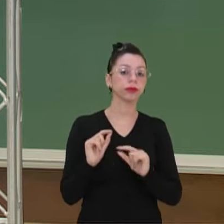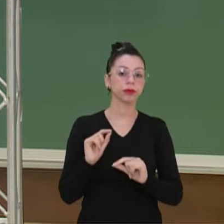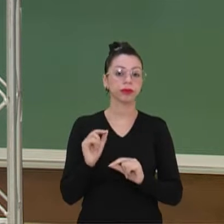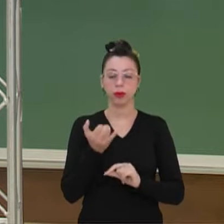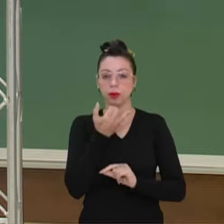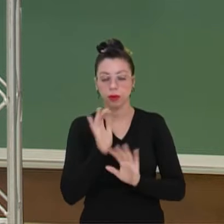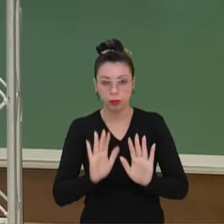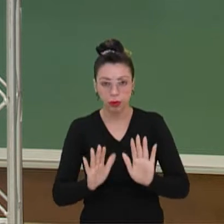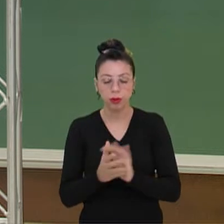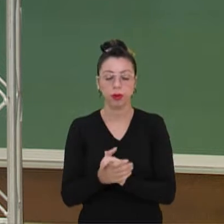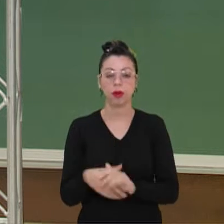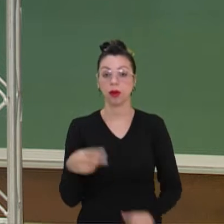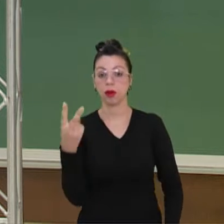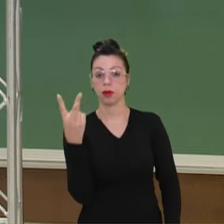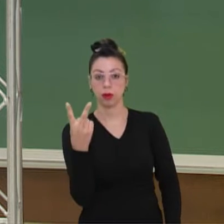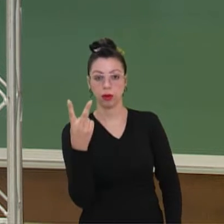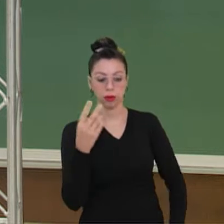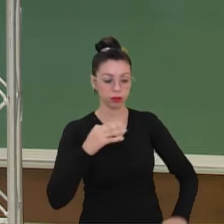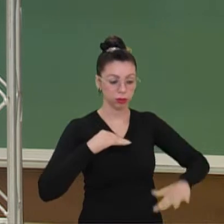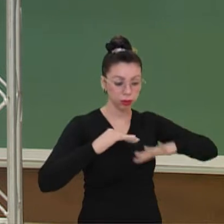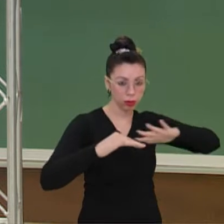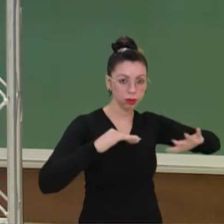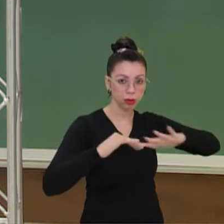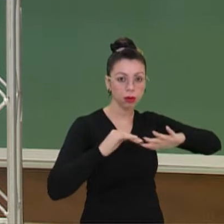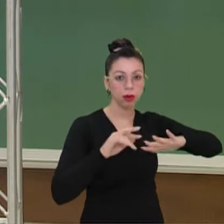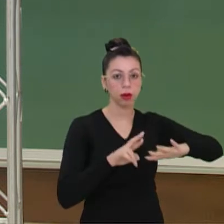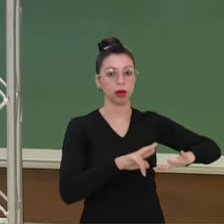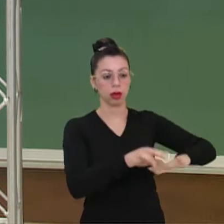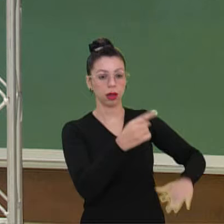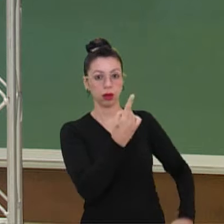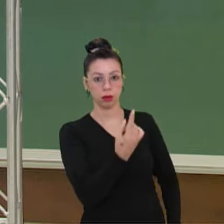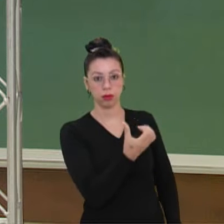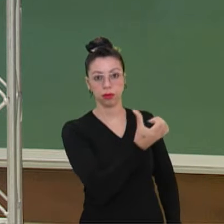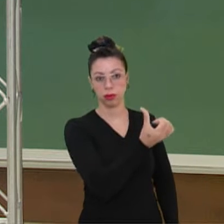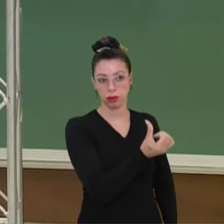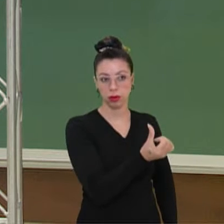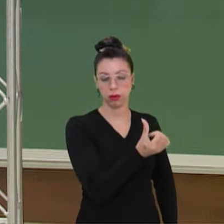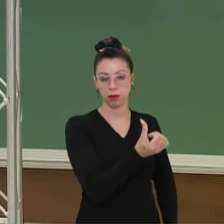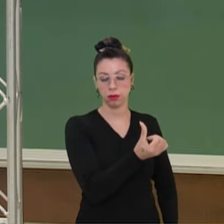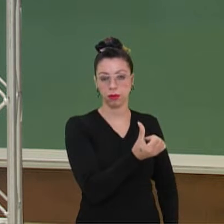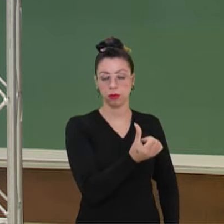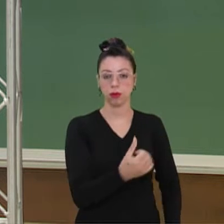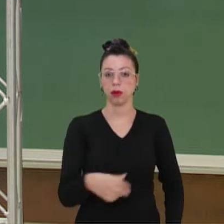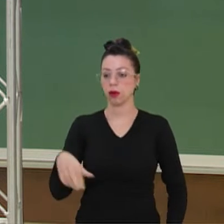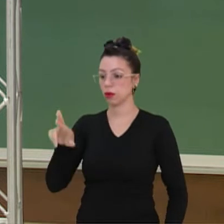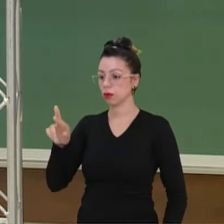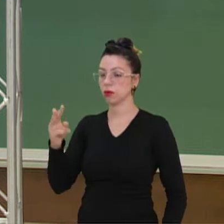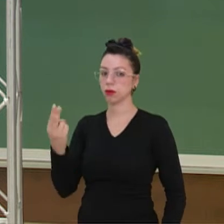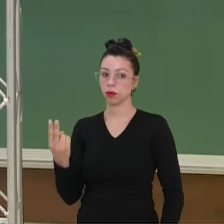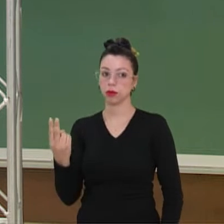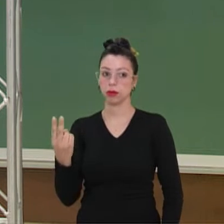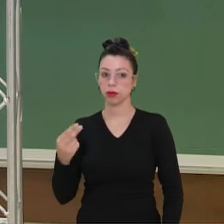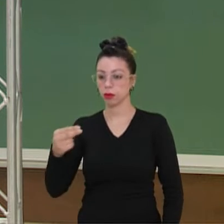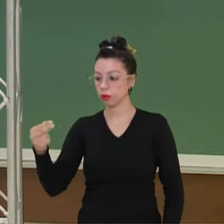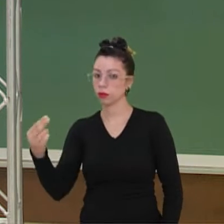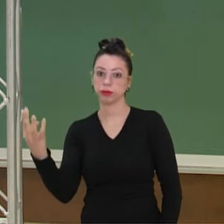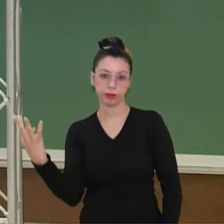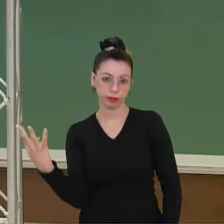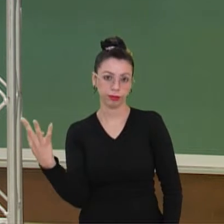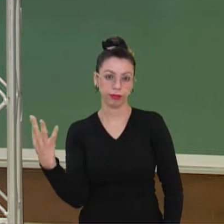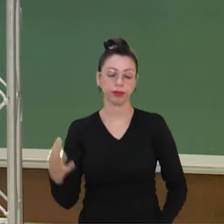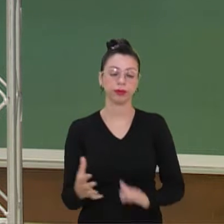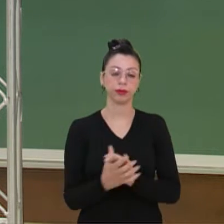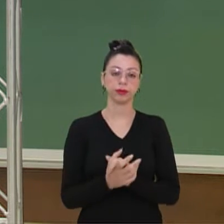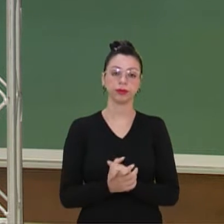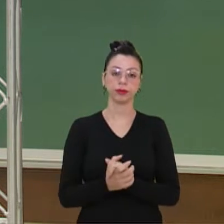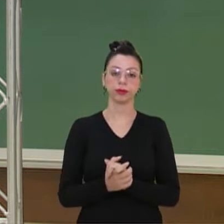ocorreram dois terremotos. Um correspondente a R1, 6, e o outro correspondente a R2, igual a 4.